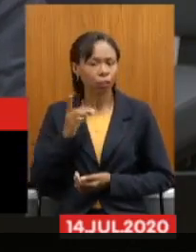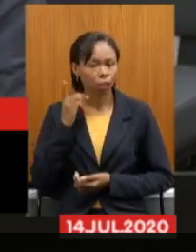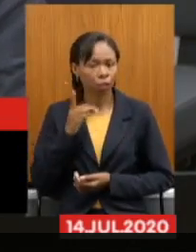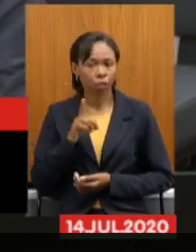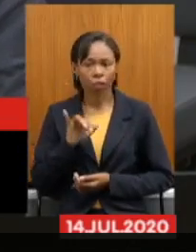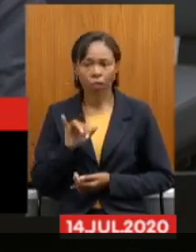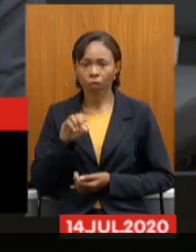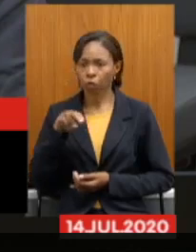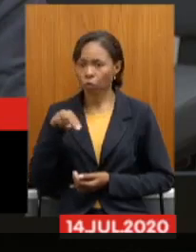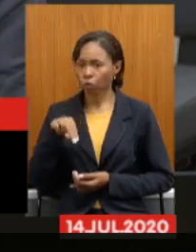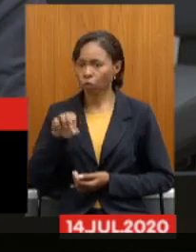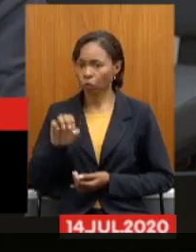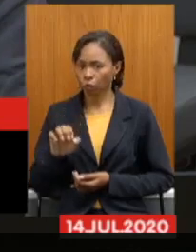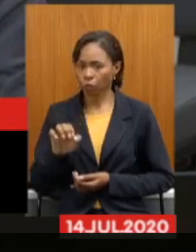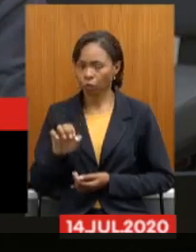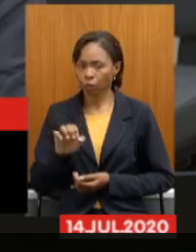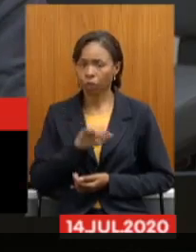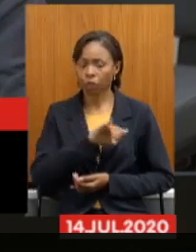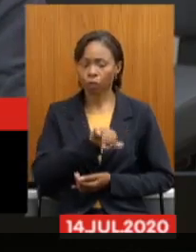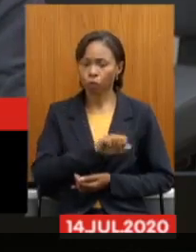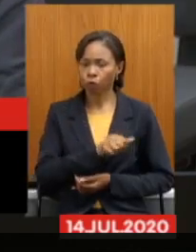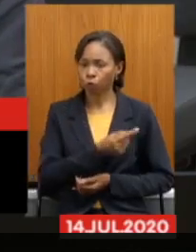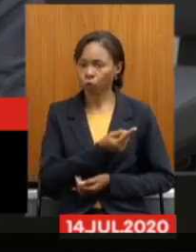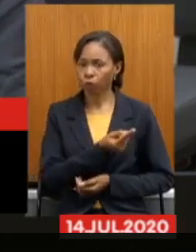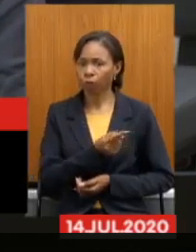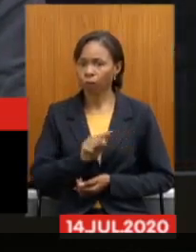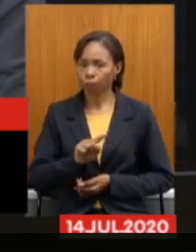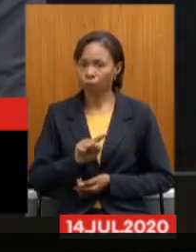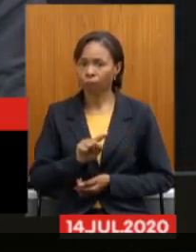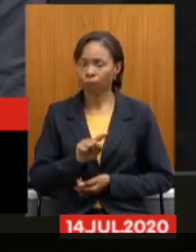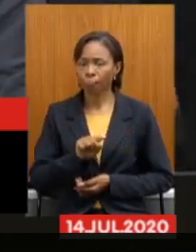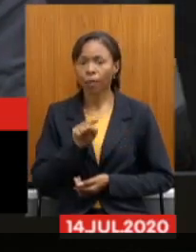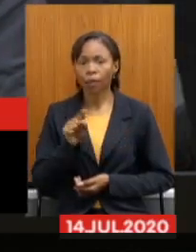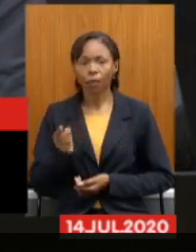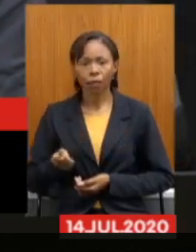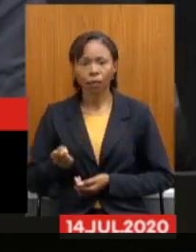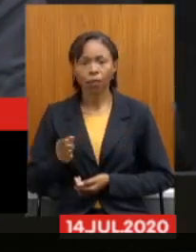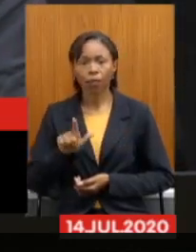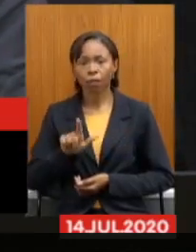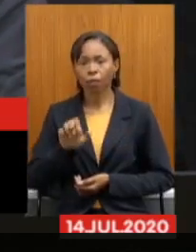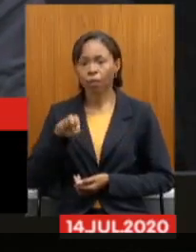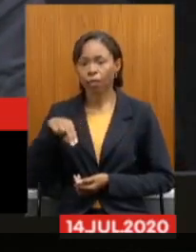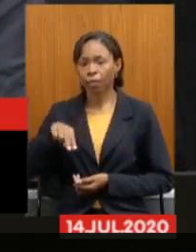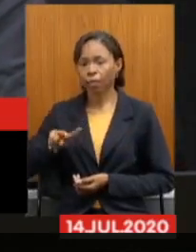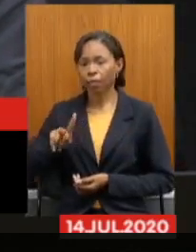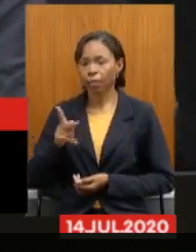Pinheiro, deputado João Magalhães, deputada Leninha,